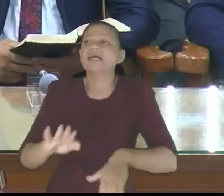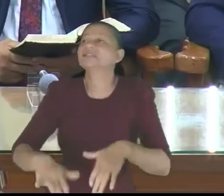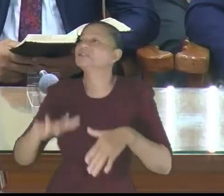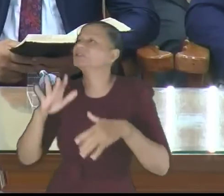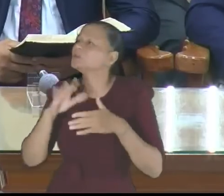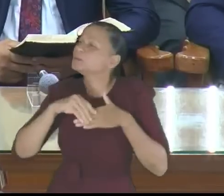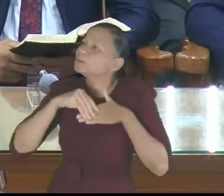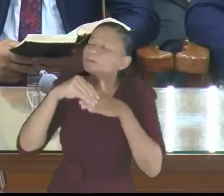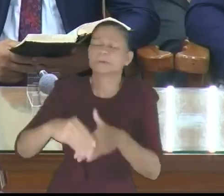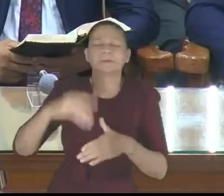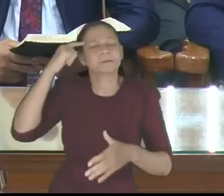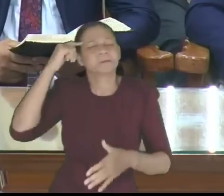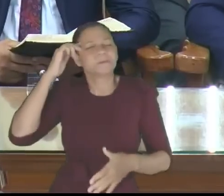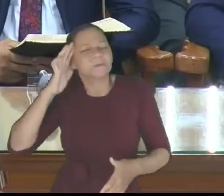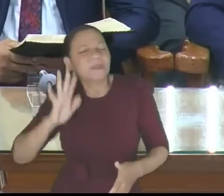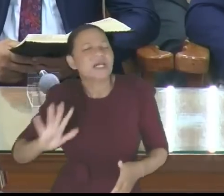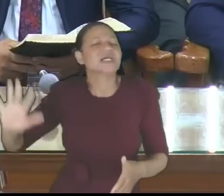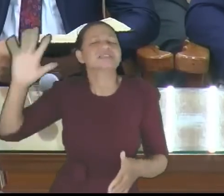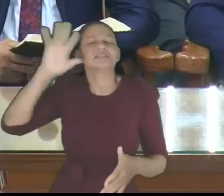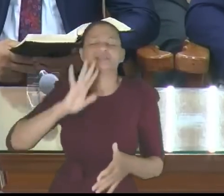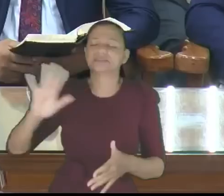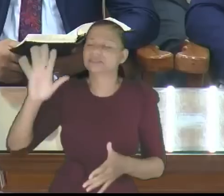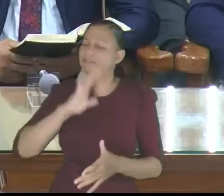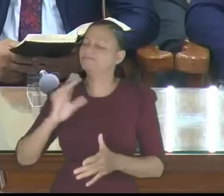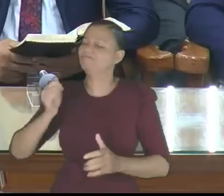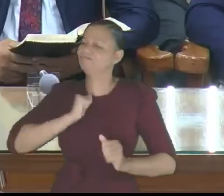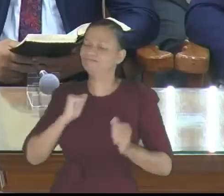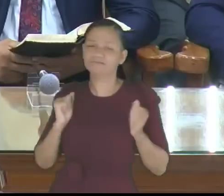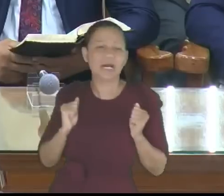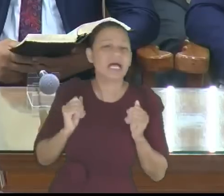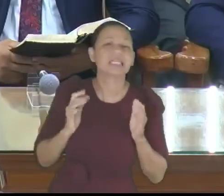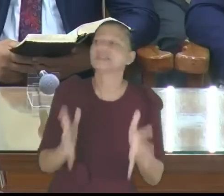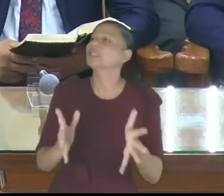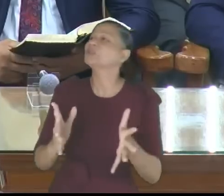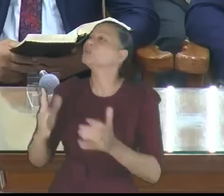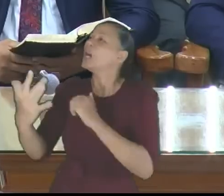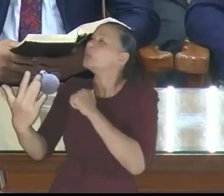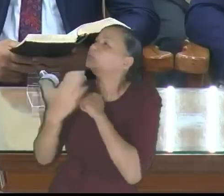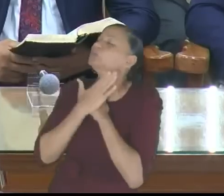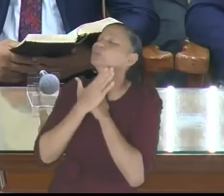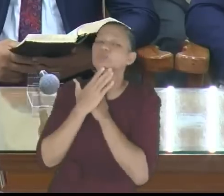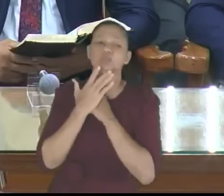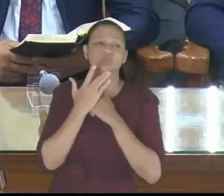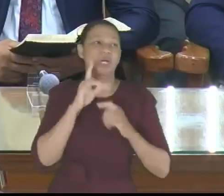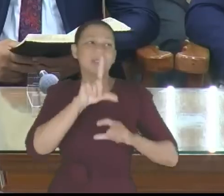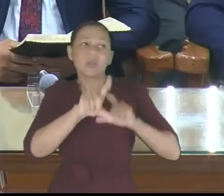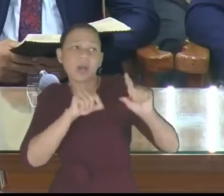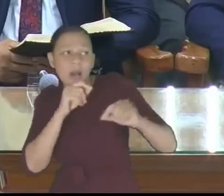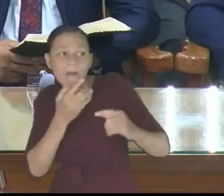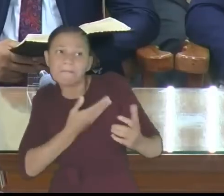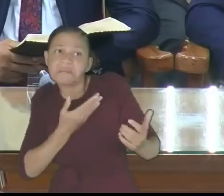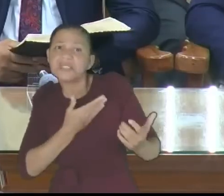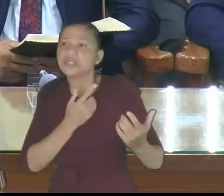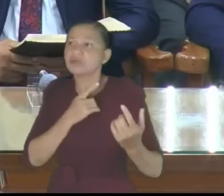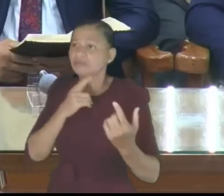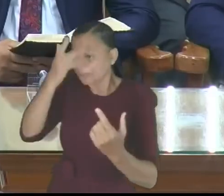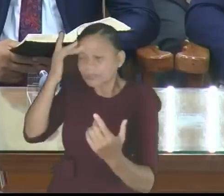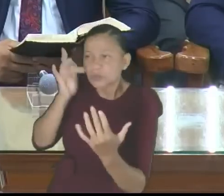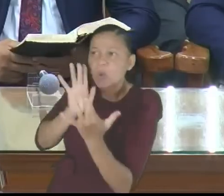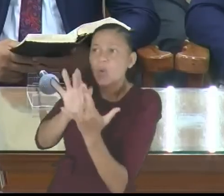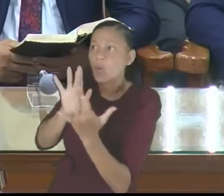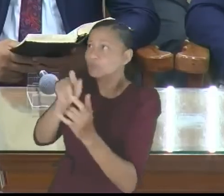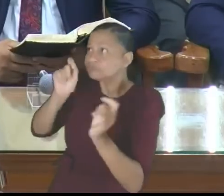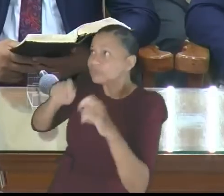nossas atitudes, nossas ações, nossas palavras, nossos relacionamentos. Ele está encostado, ele não